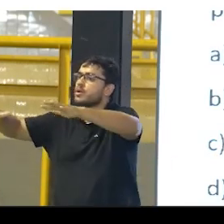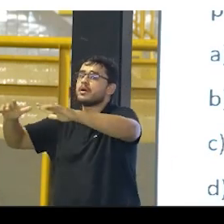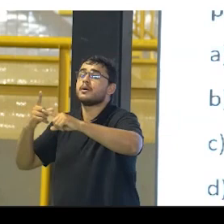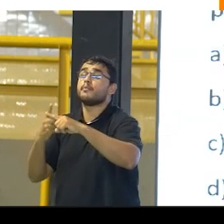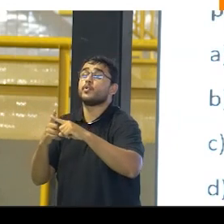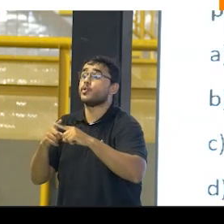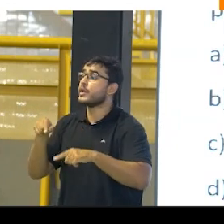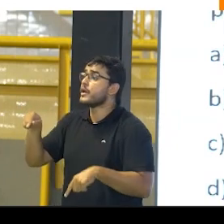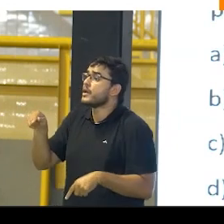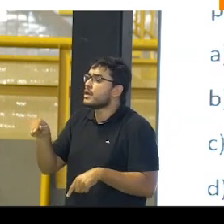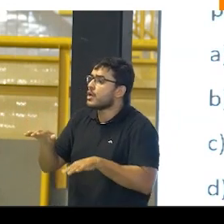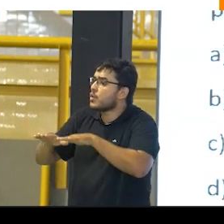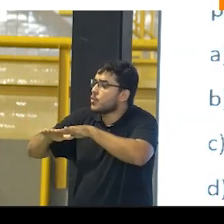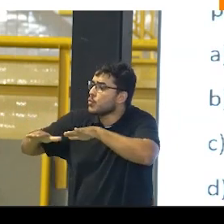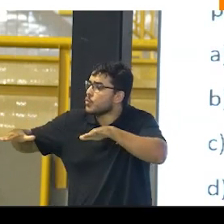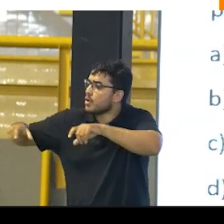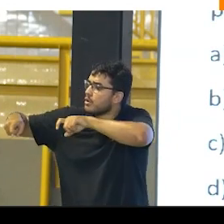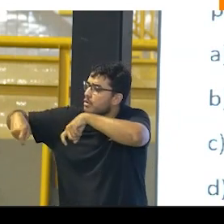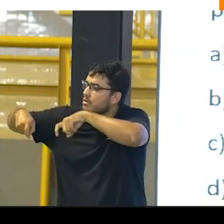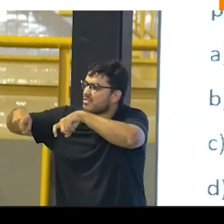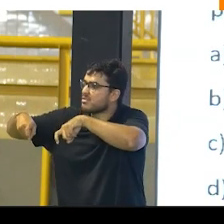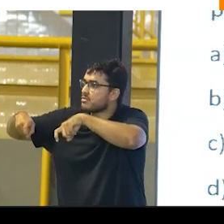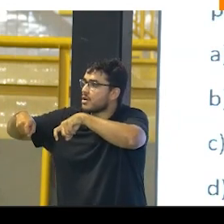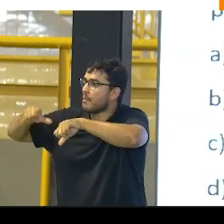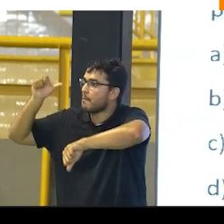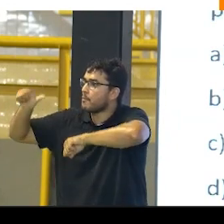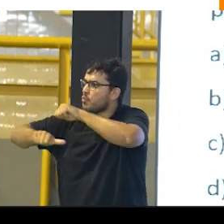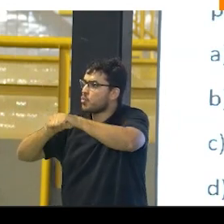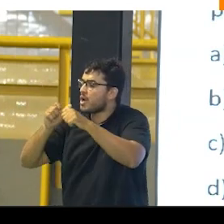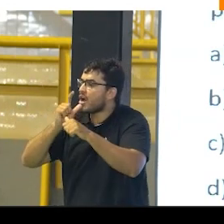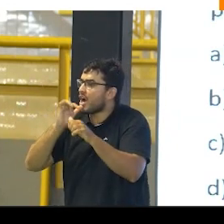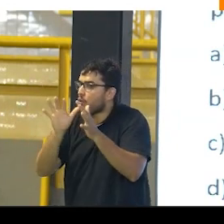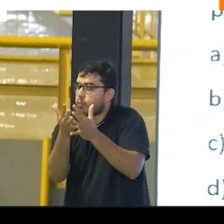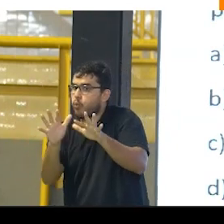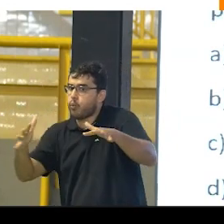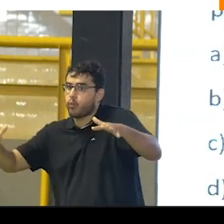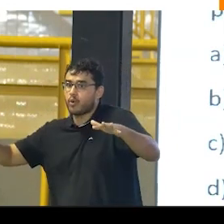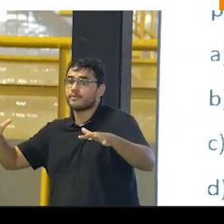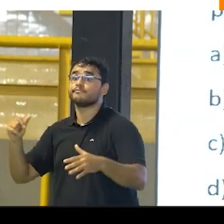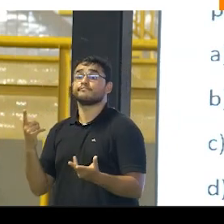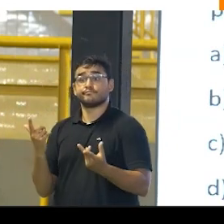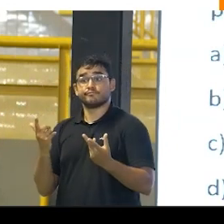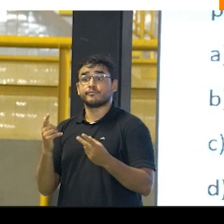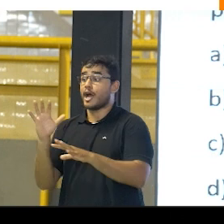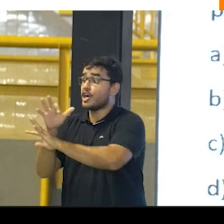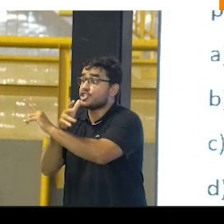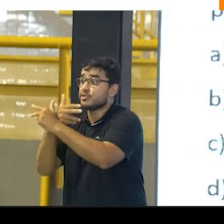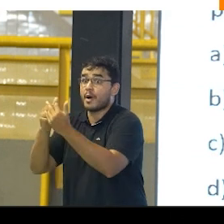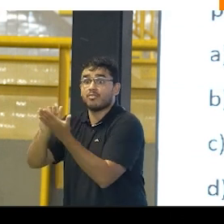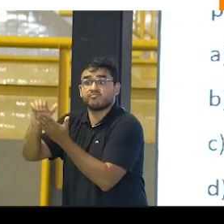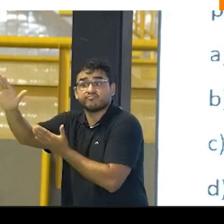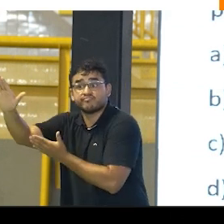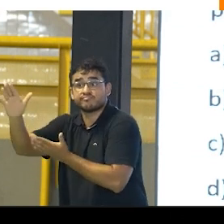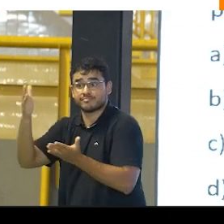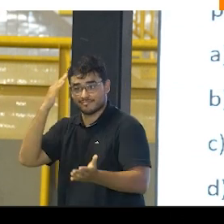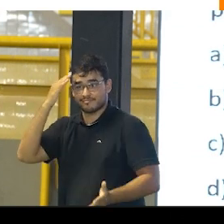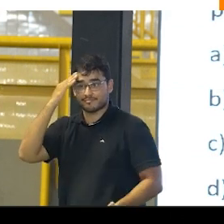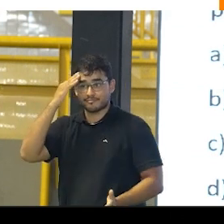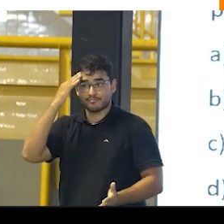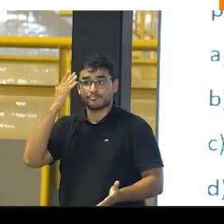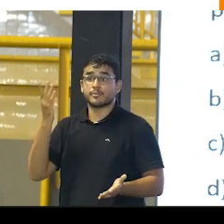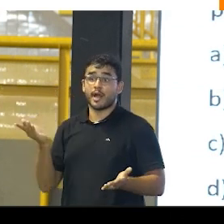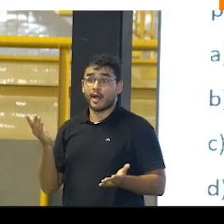solos férteis, retirada da vegetação. Então, o impacto elas produzem. A letra A, que muita gente marcou,